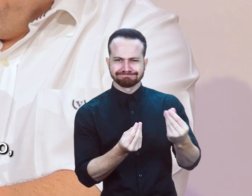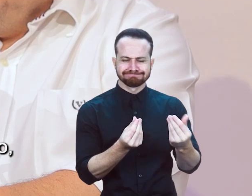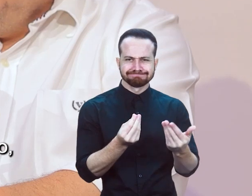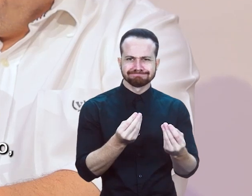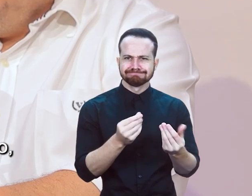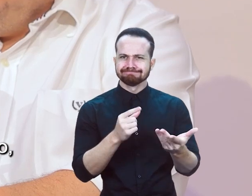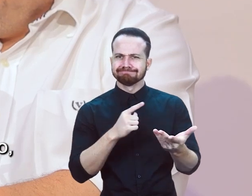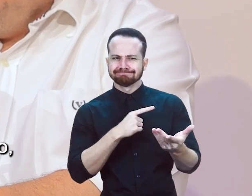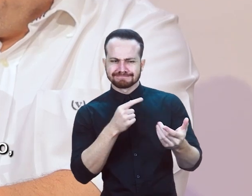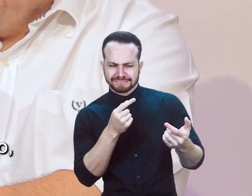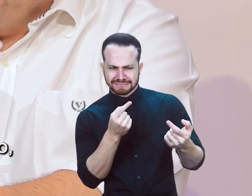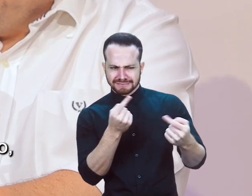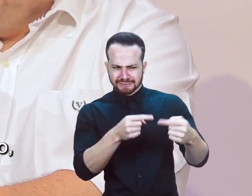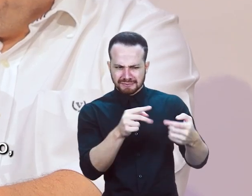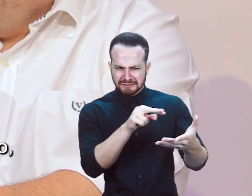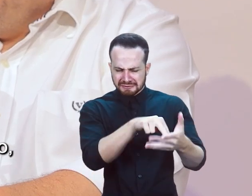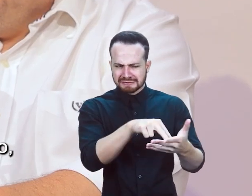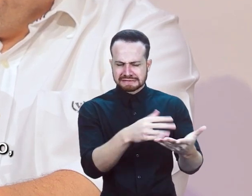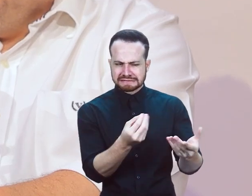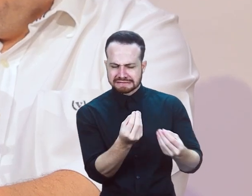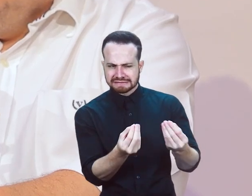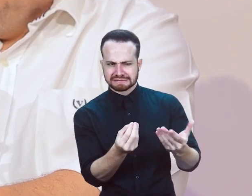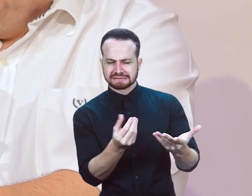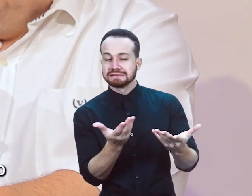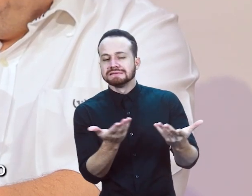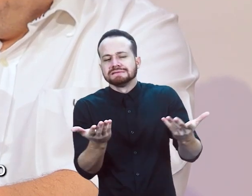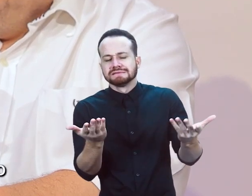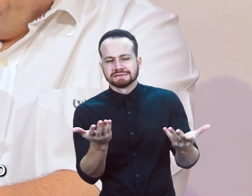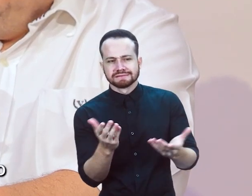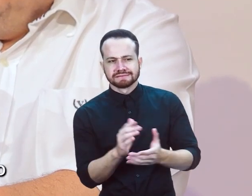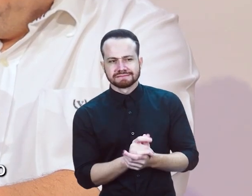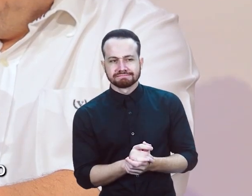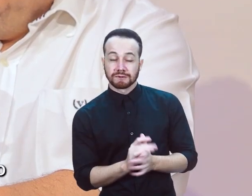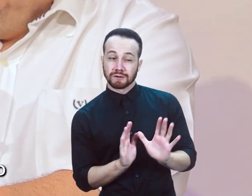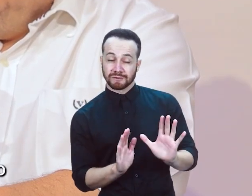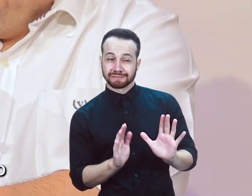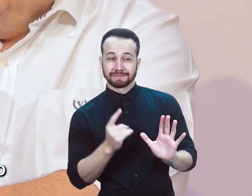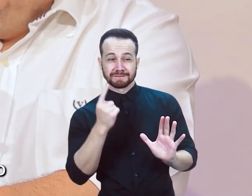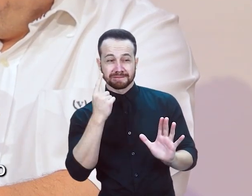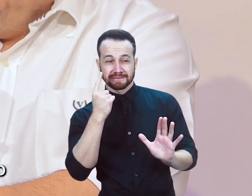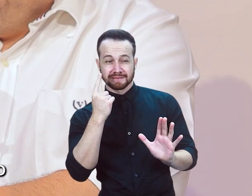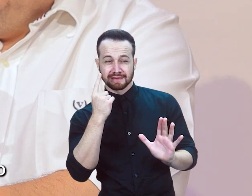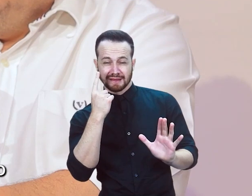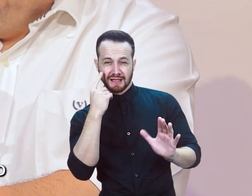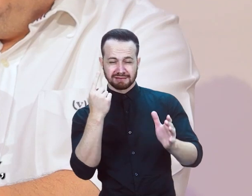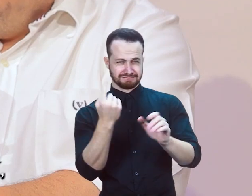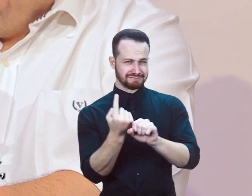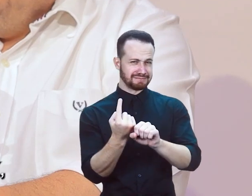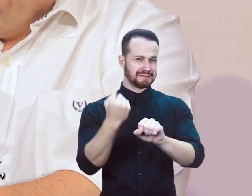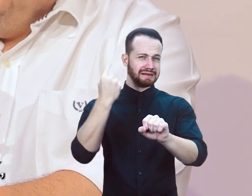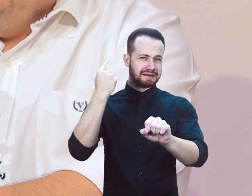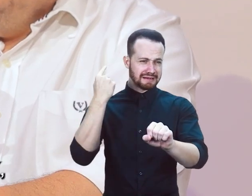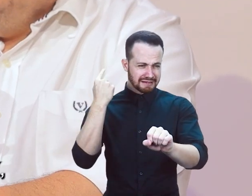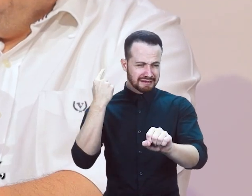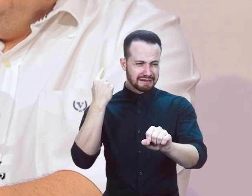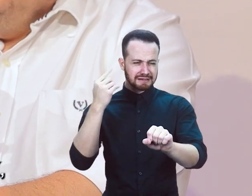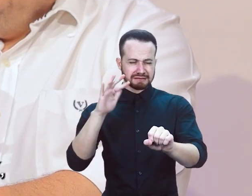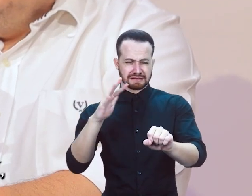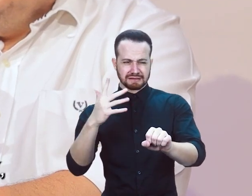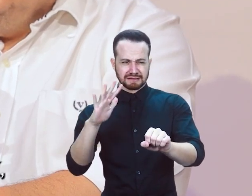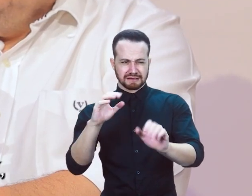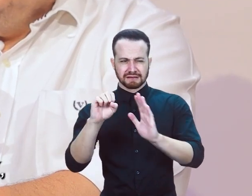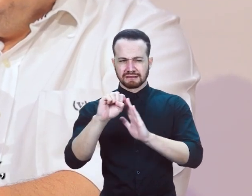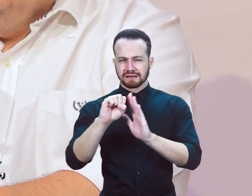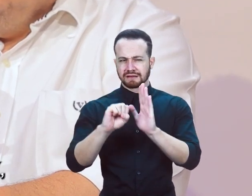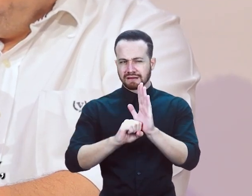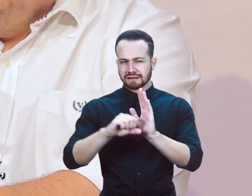este enfrentamento, esse contraponto. Olha, ainda voltando lá para o final